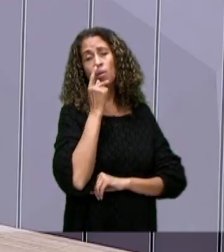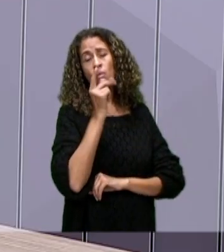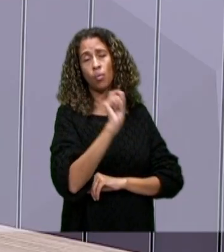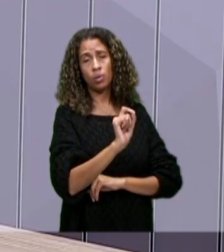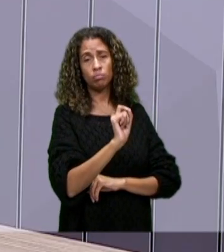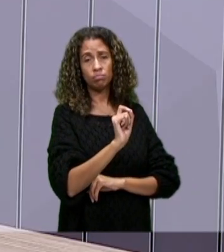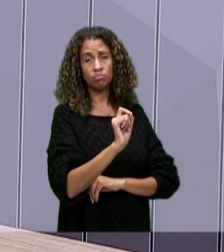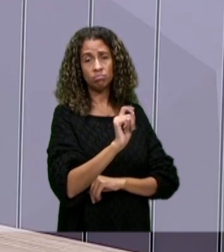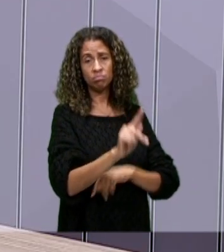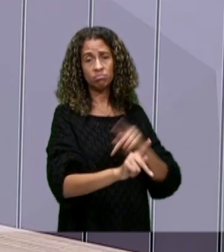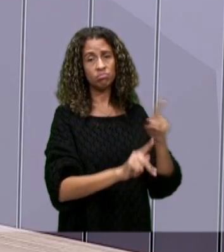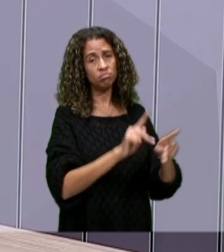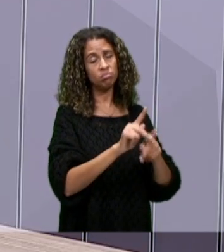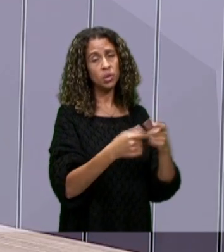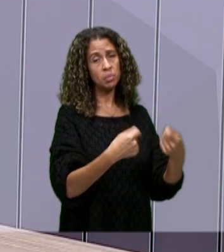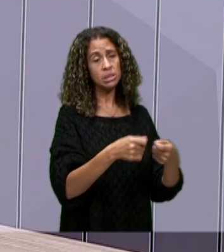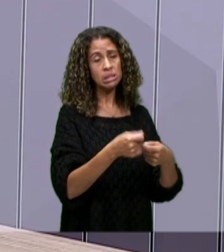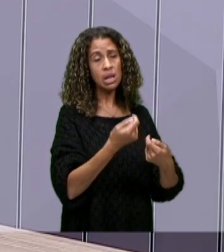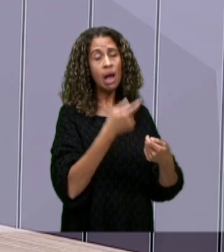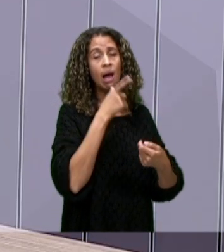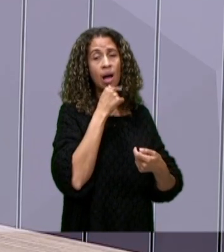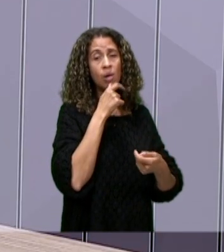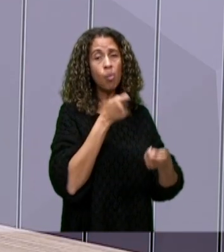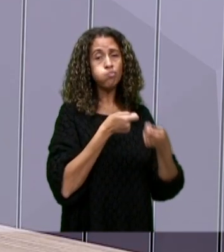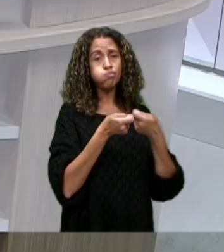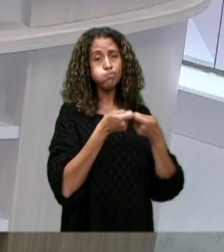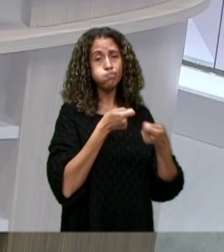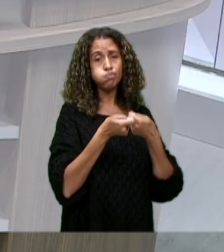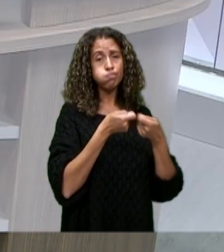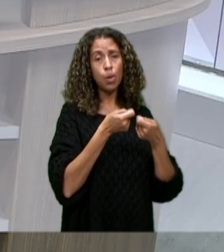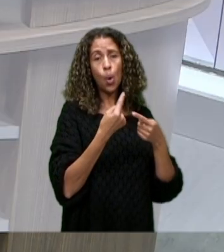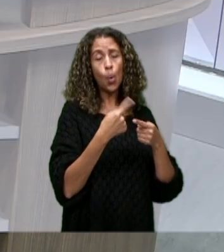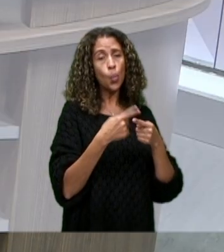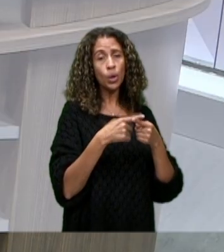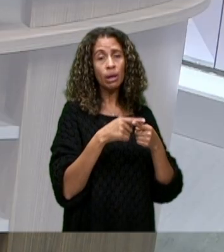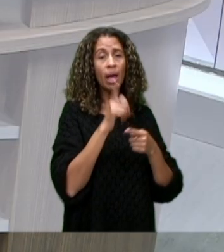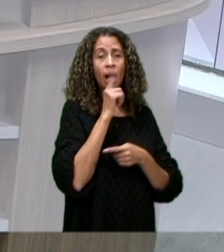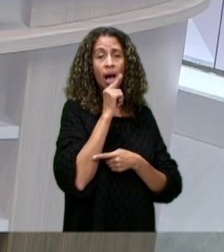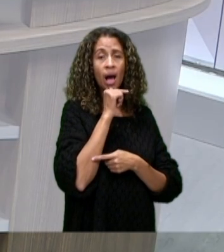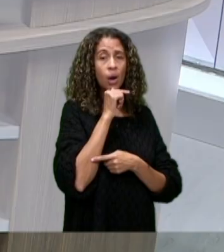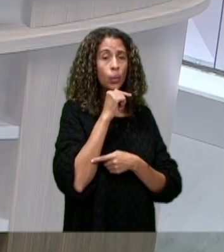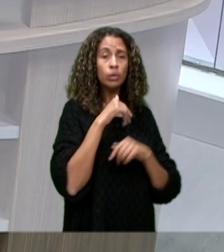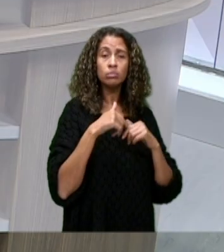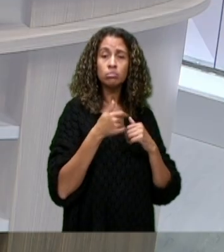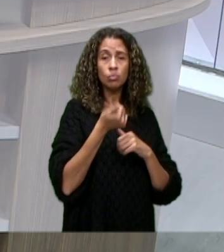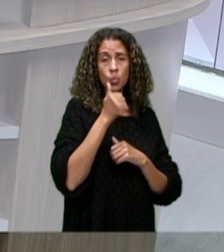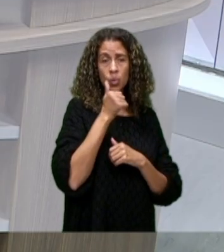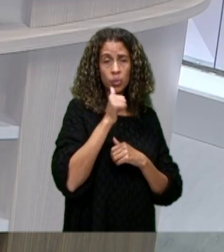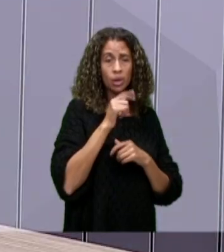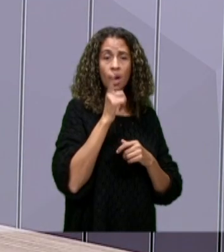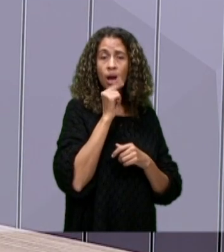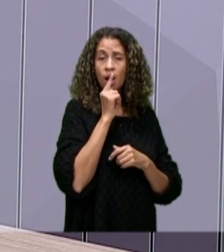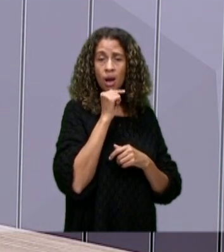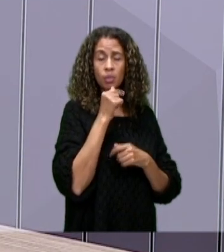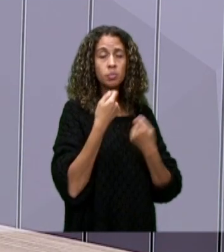a população tem que economizar água porque a população está bebendo muita água. A população está bebendo, está bebendo muita água, né? E aí